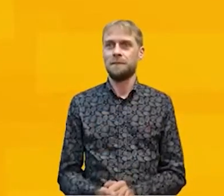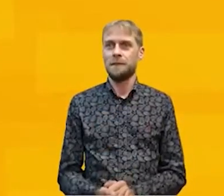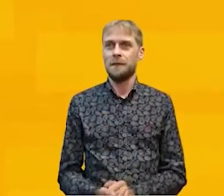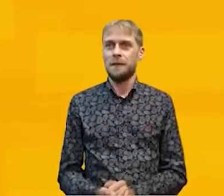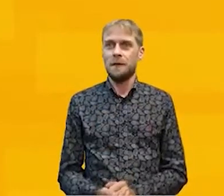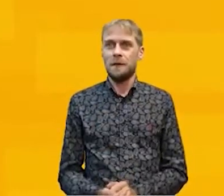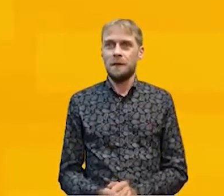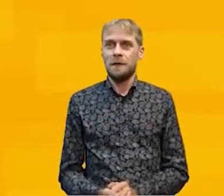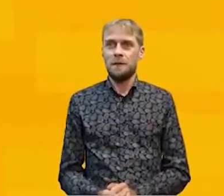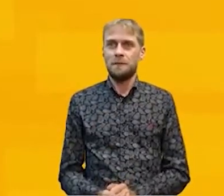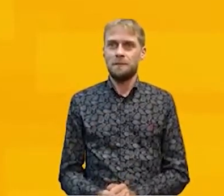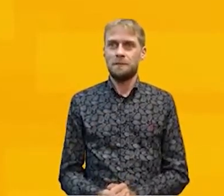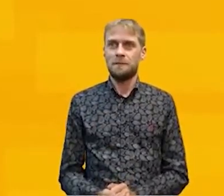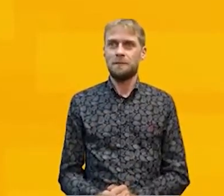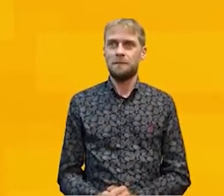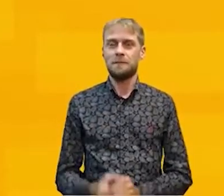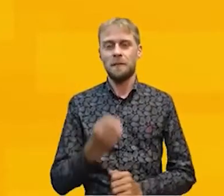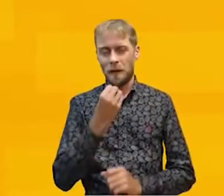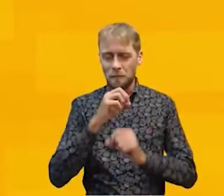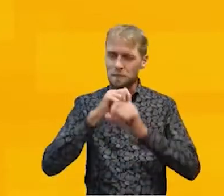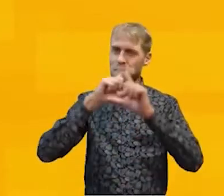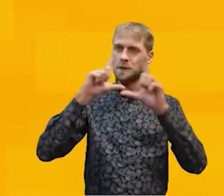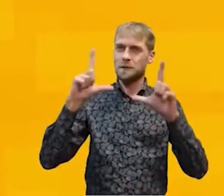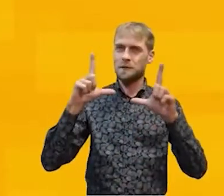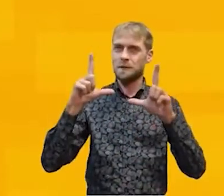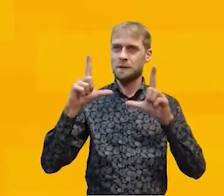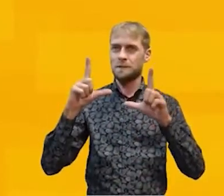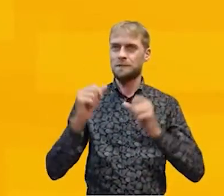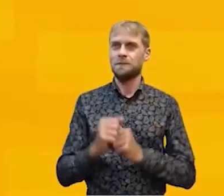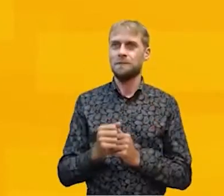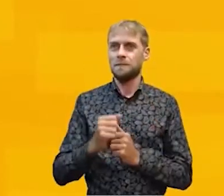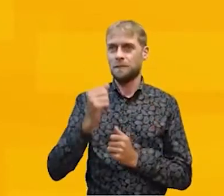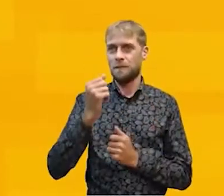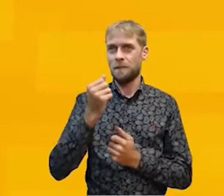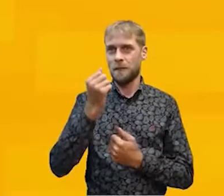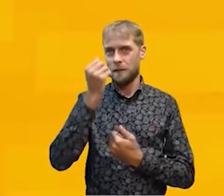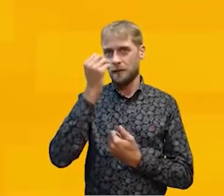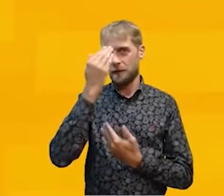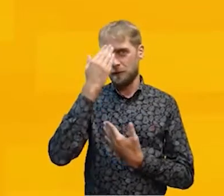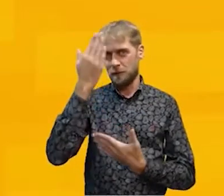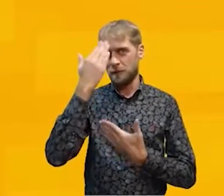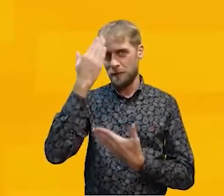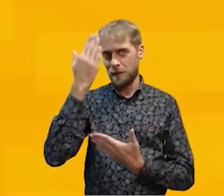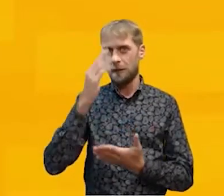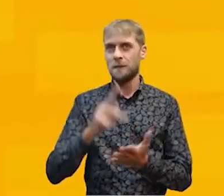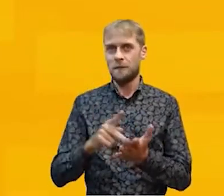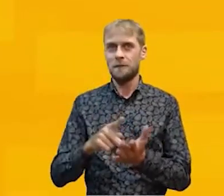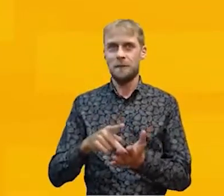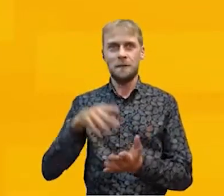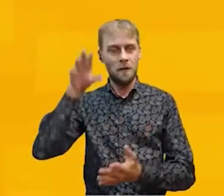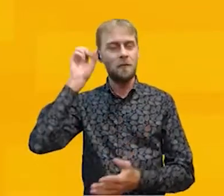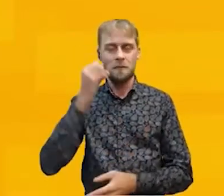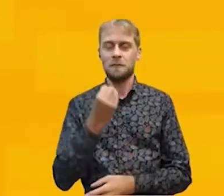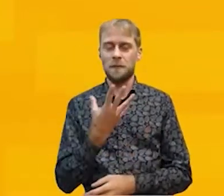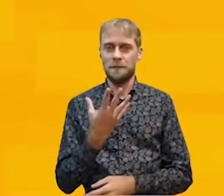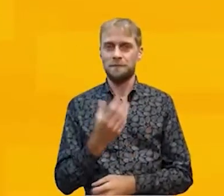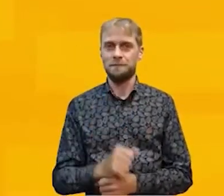Eu agradeço muito. Bom dia. O áudio está bom aí? Está tudo certo? Estamos te ouvindo